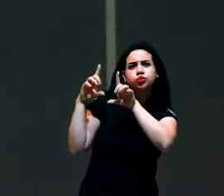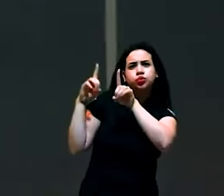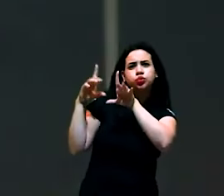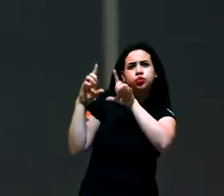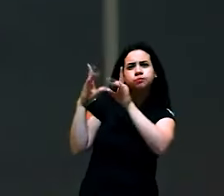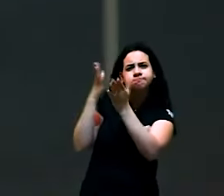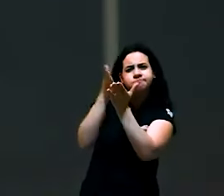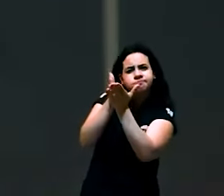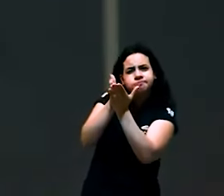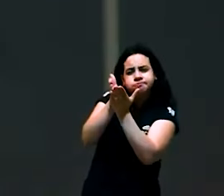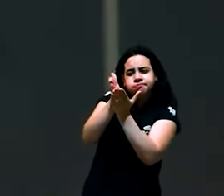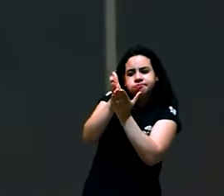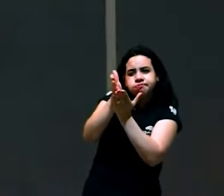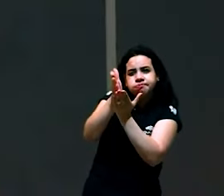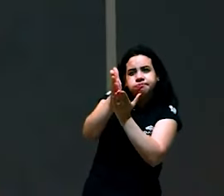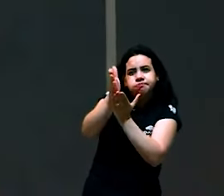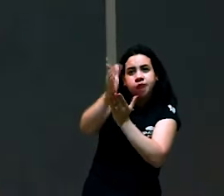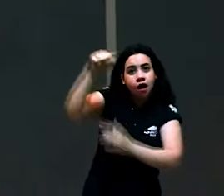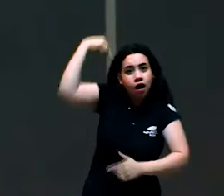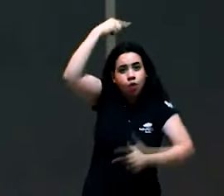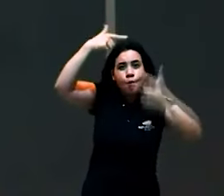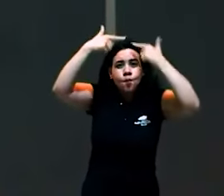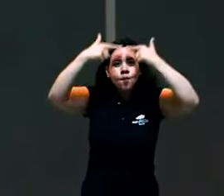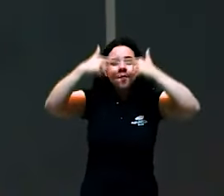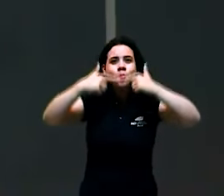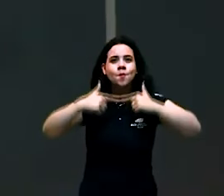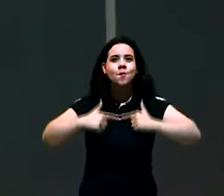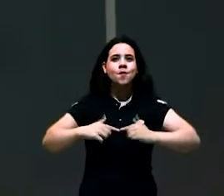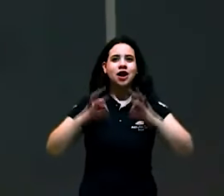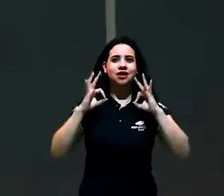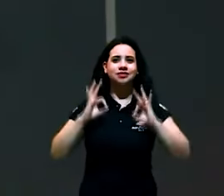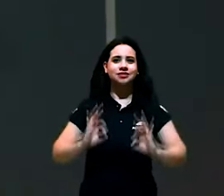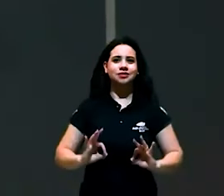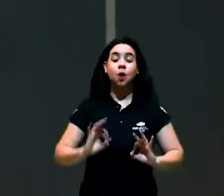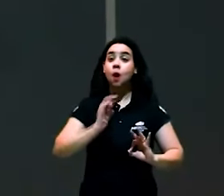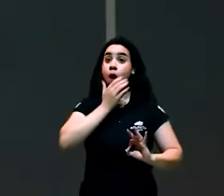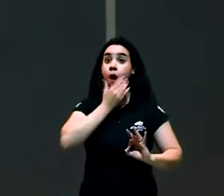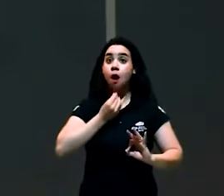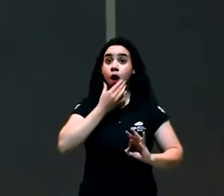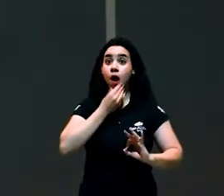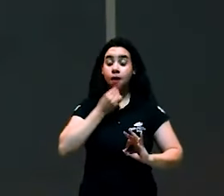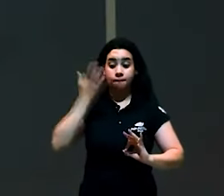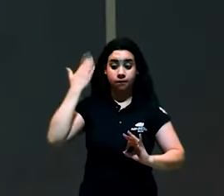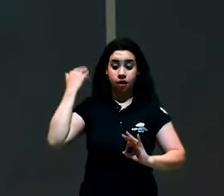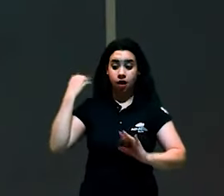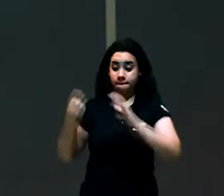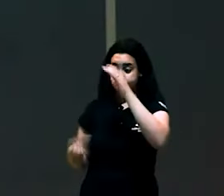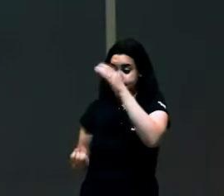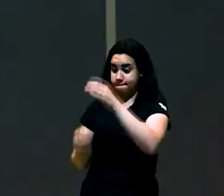a santidade completa. Porém, quando este homem, que foi o fundador do seminário bíblico